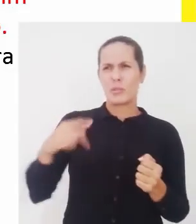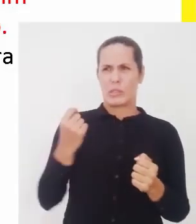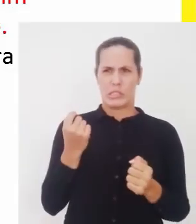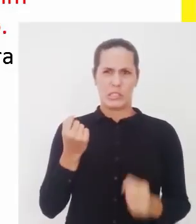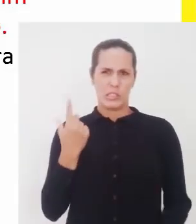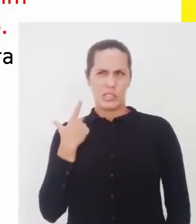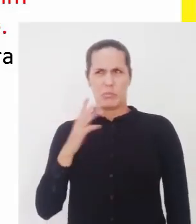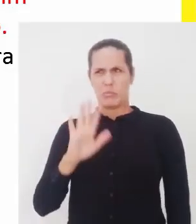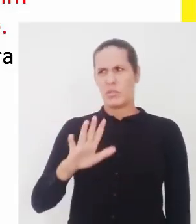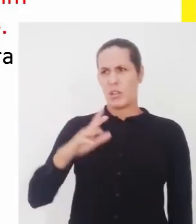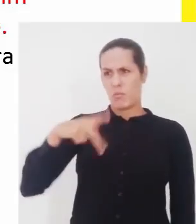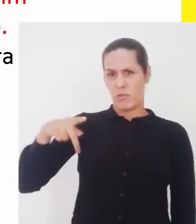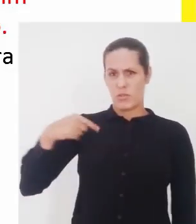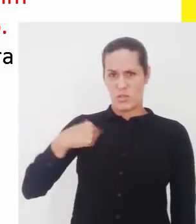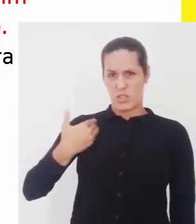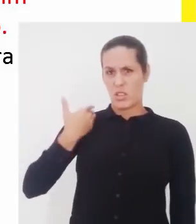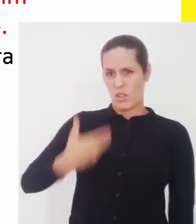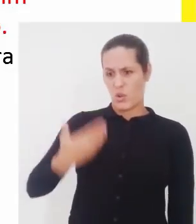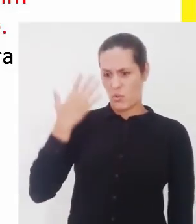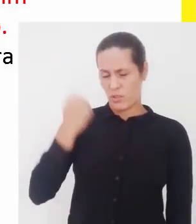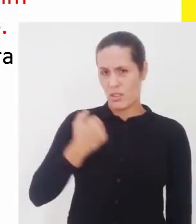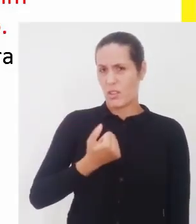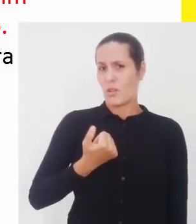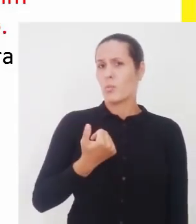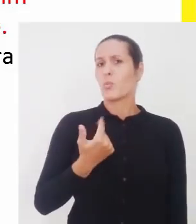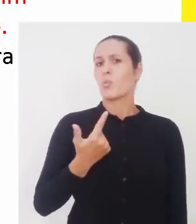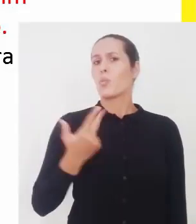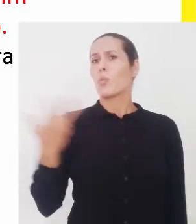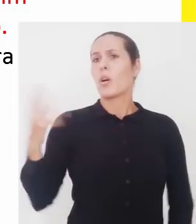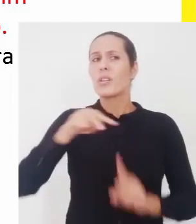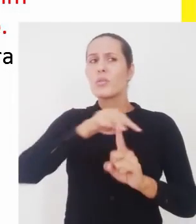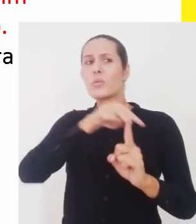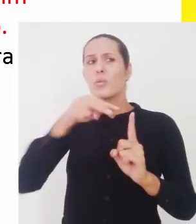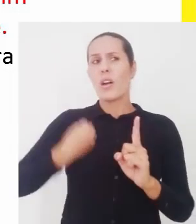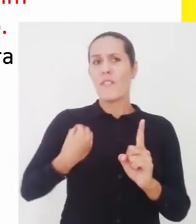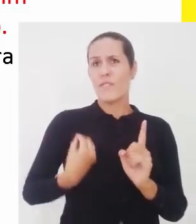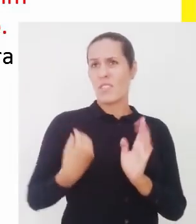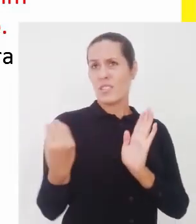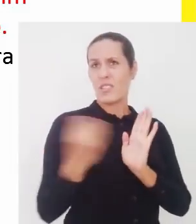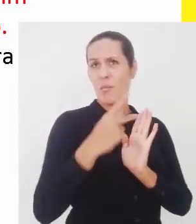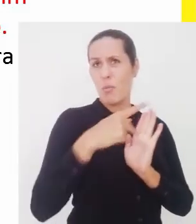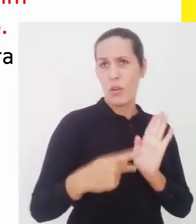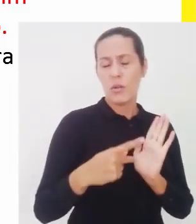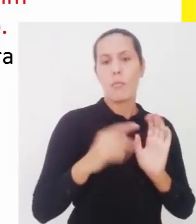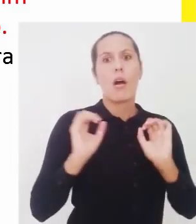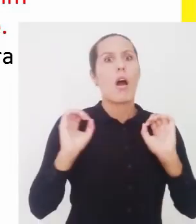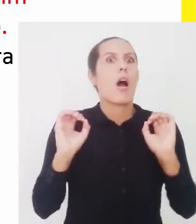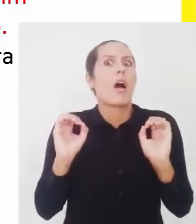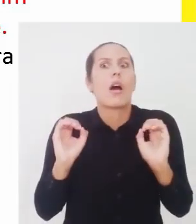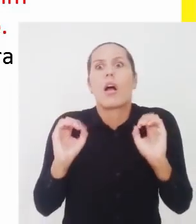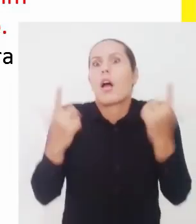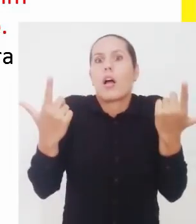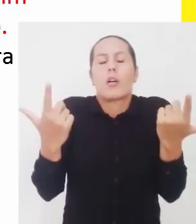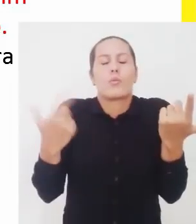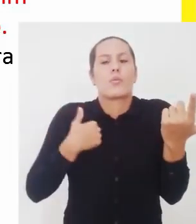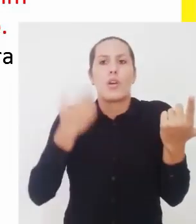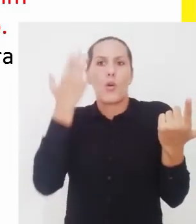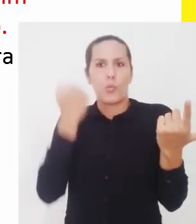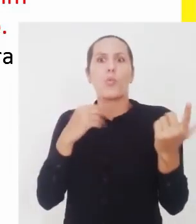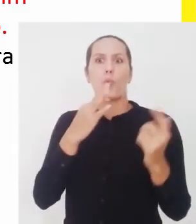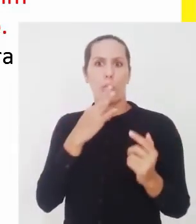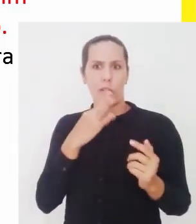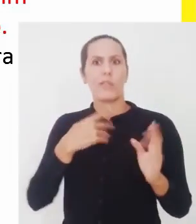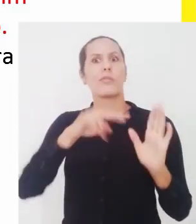eu sei o que é um ponto de vista. E aí, você sabe mesmo o que é um ponto de vista? Consegue me dizer assim, sem